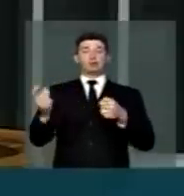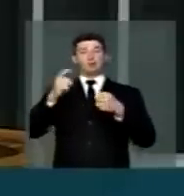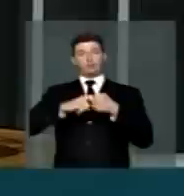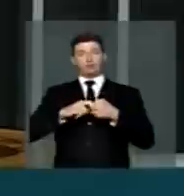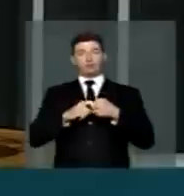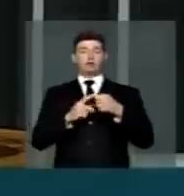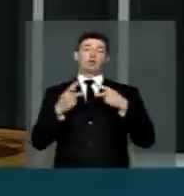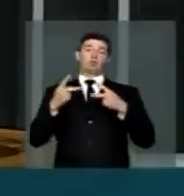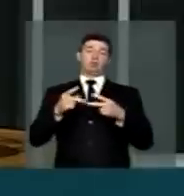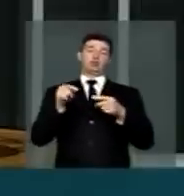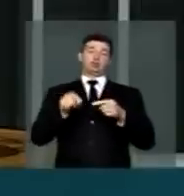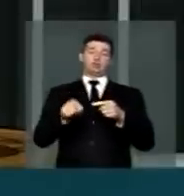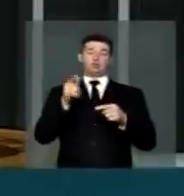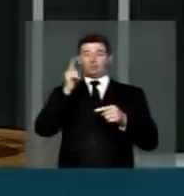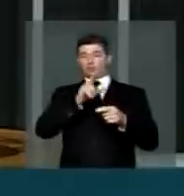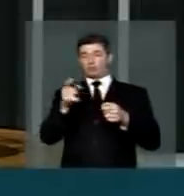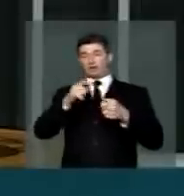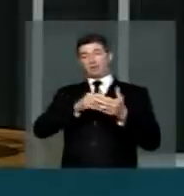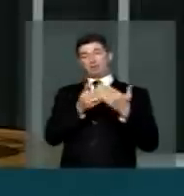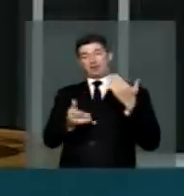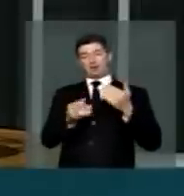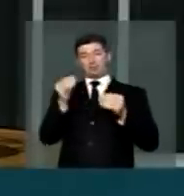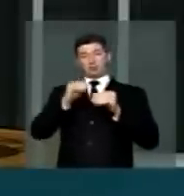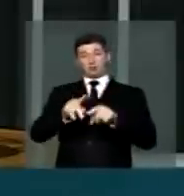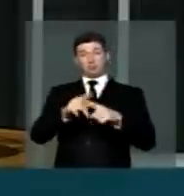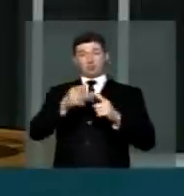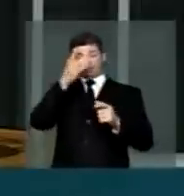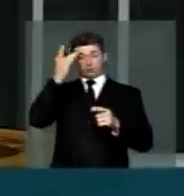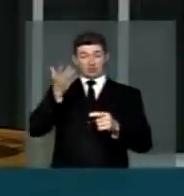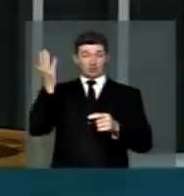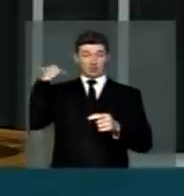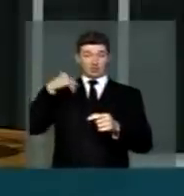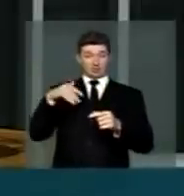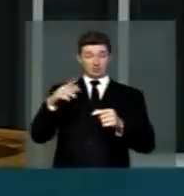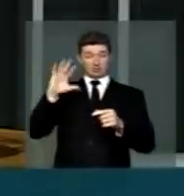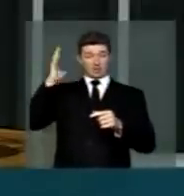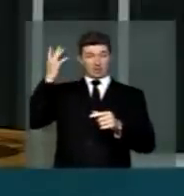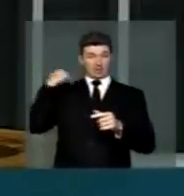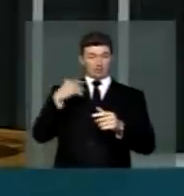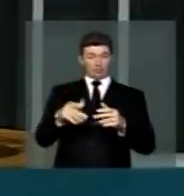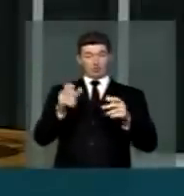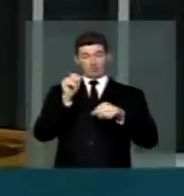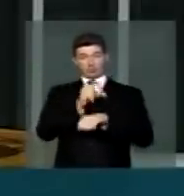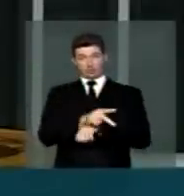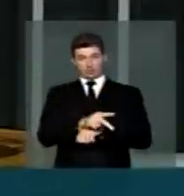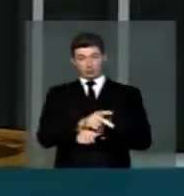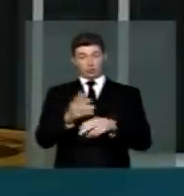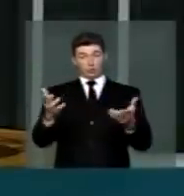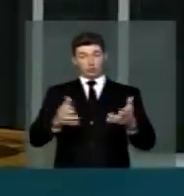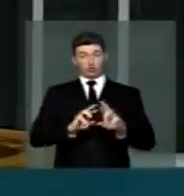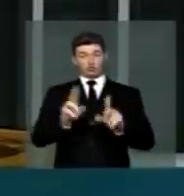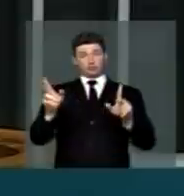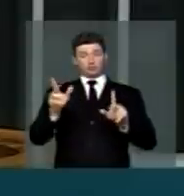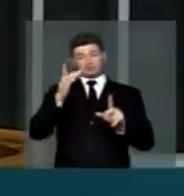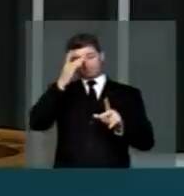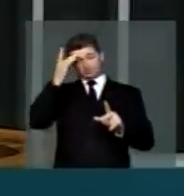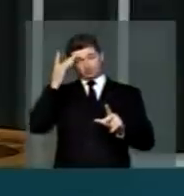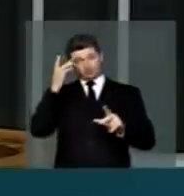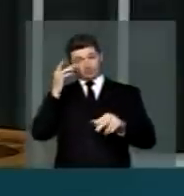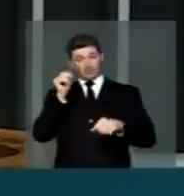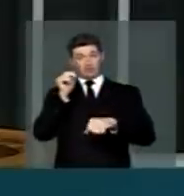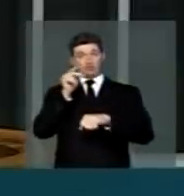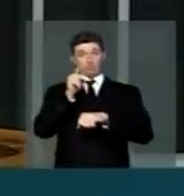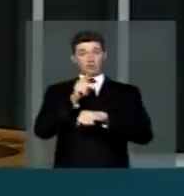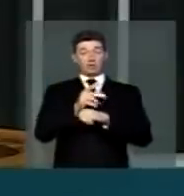recompor essas perdas, porque a época em que essas pessoas se aposentaram, diferentemente de hoje, elas se aposentavam em cima